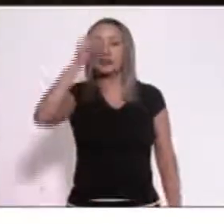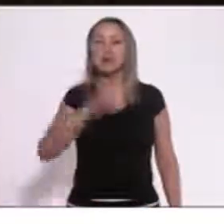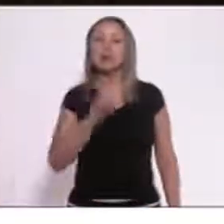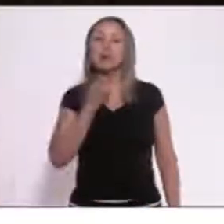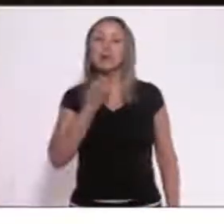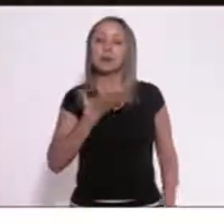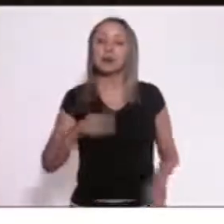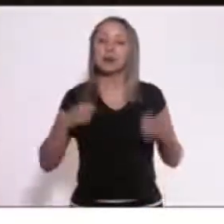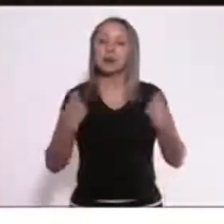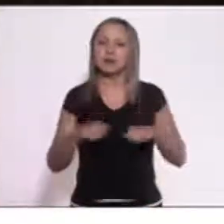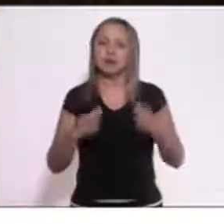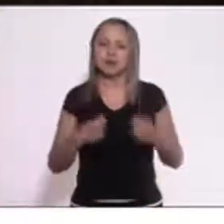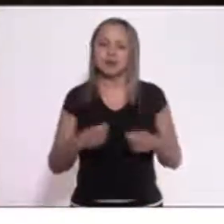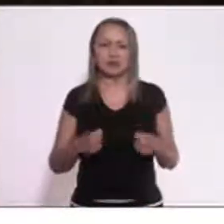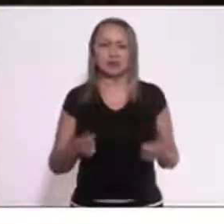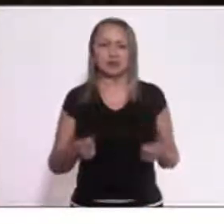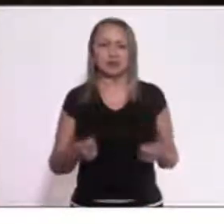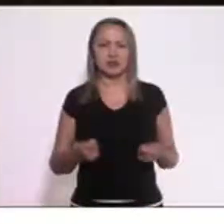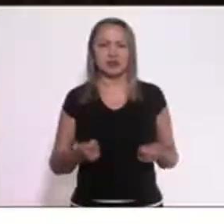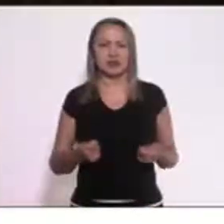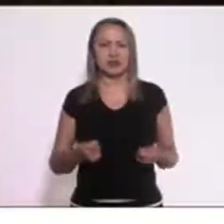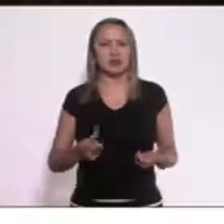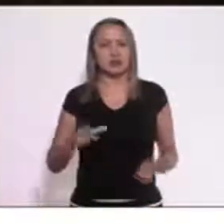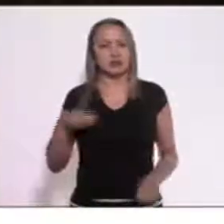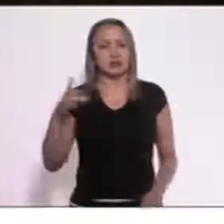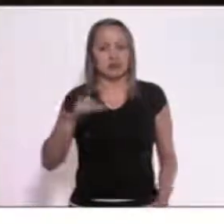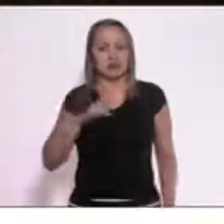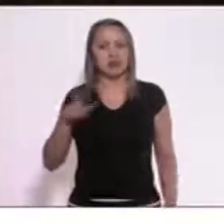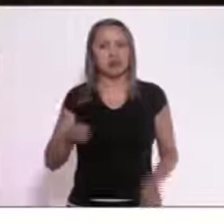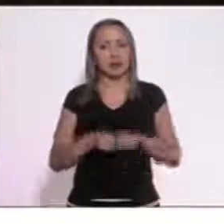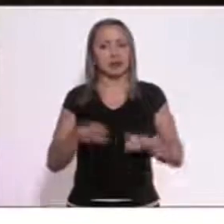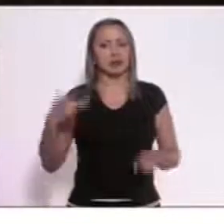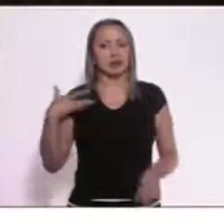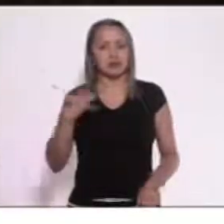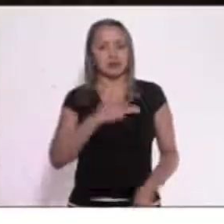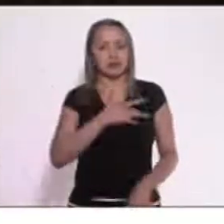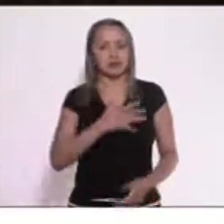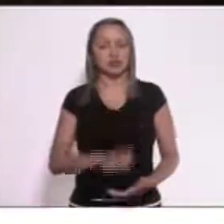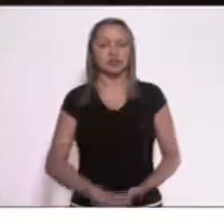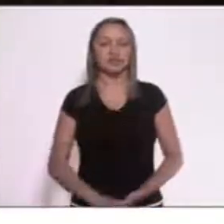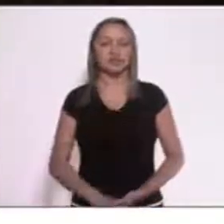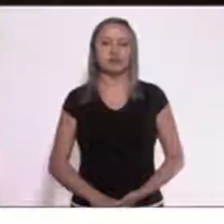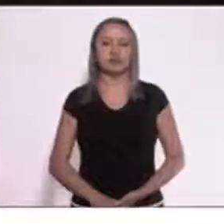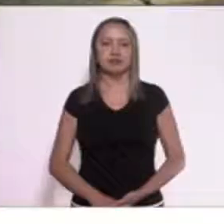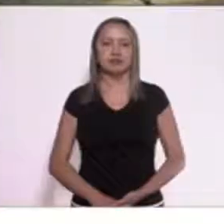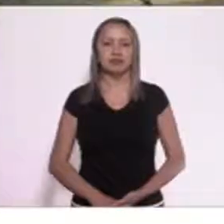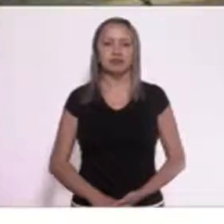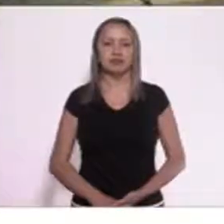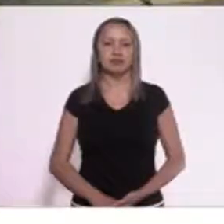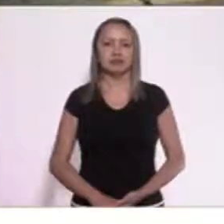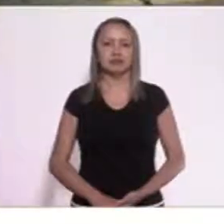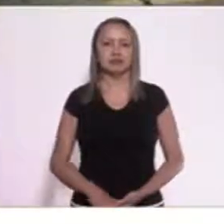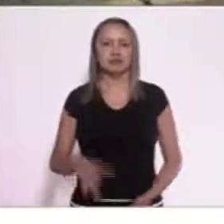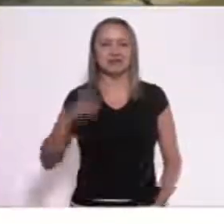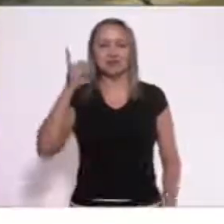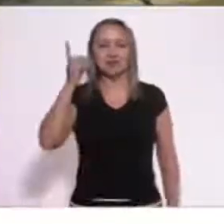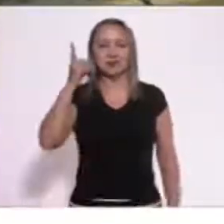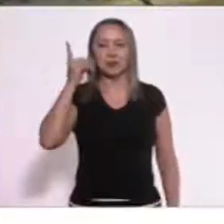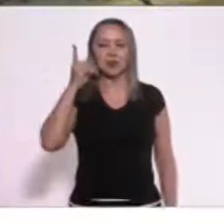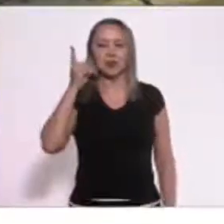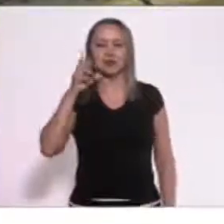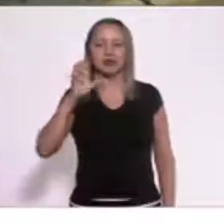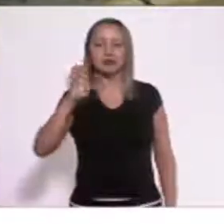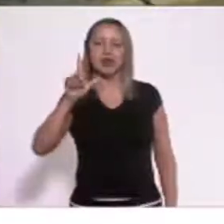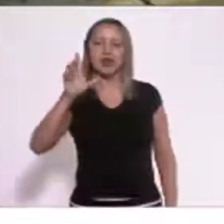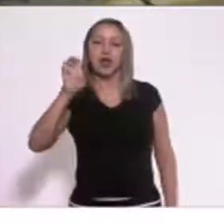possível, nada melhor do que também tendo uma boa saúde. Pois não, nobre vereador. Então, nobre deputado